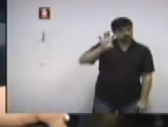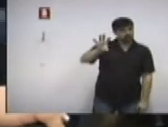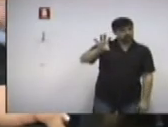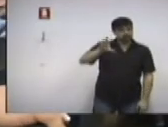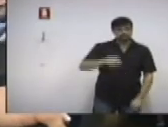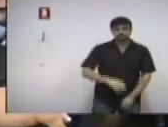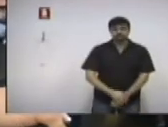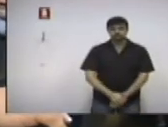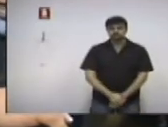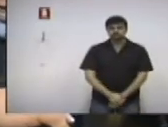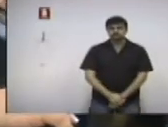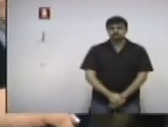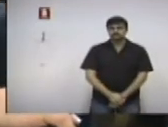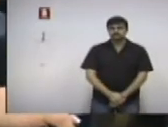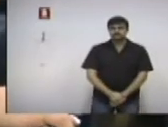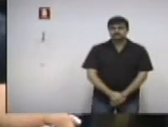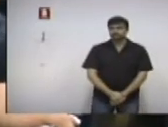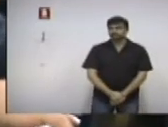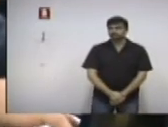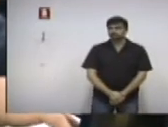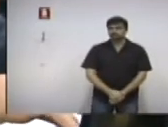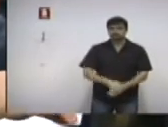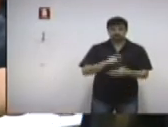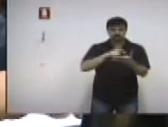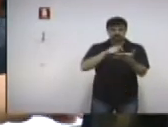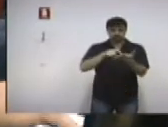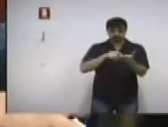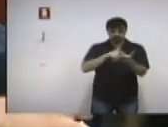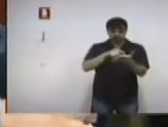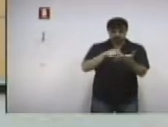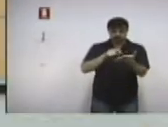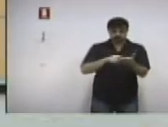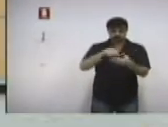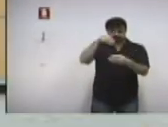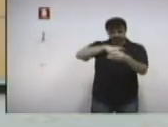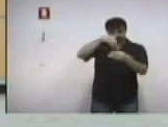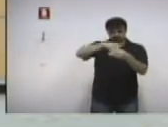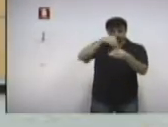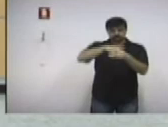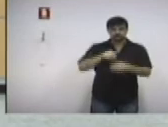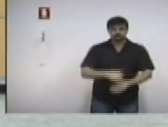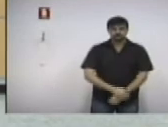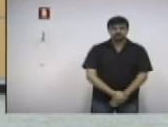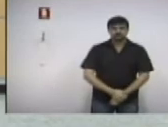E aí e o projeto está em votação